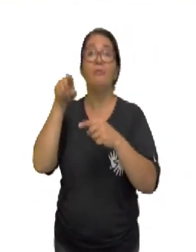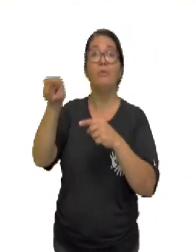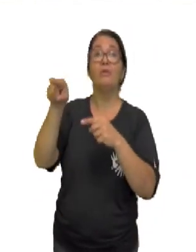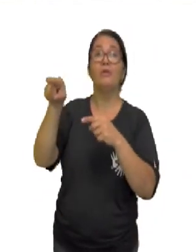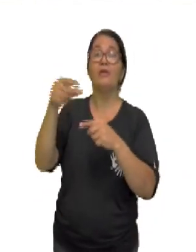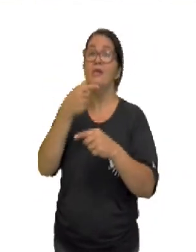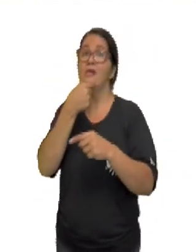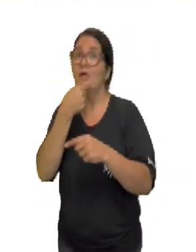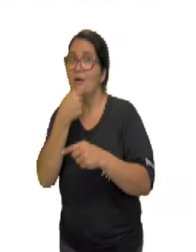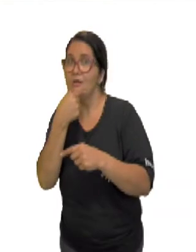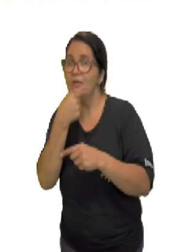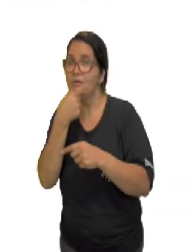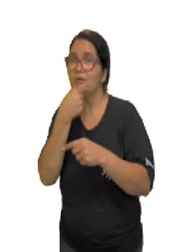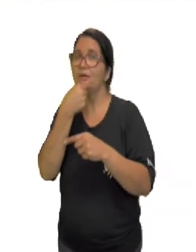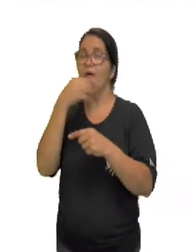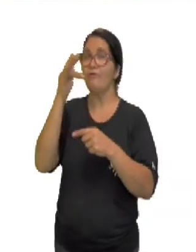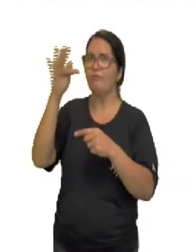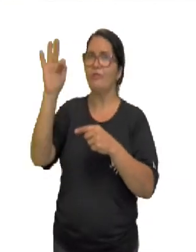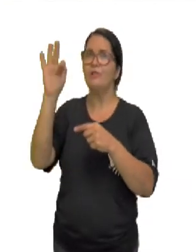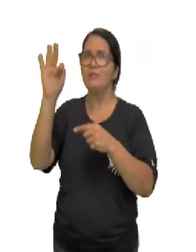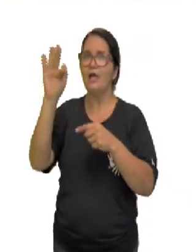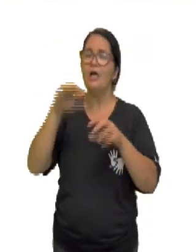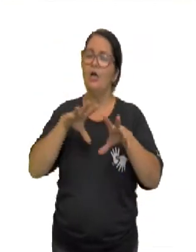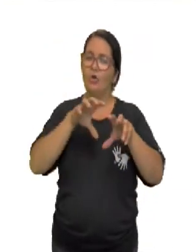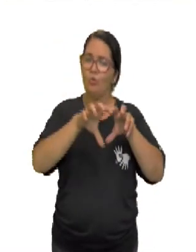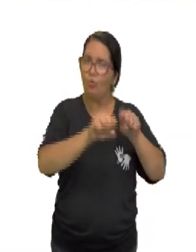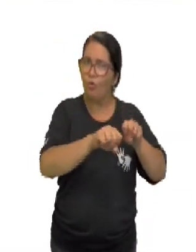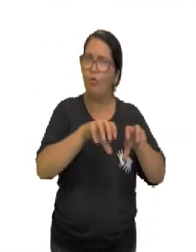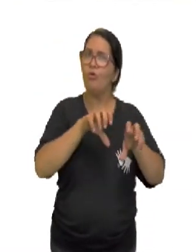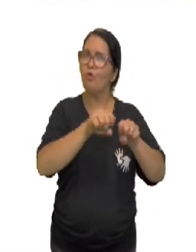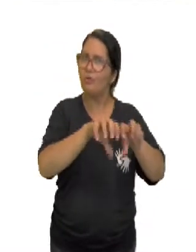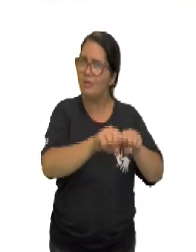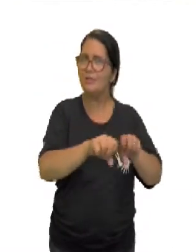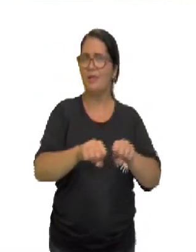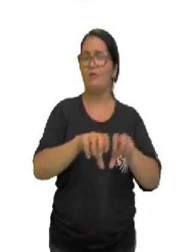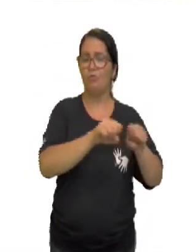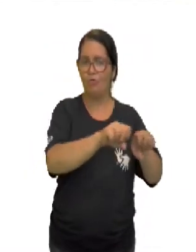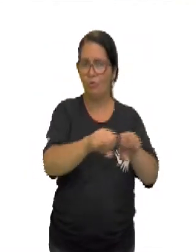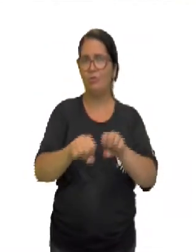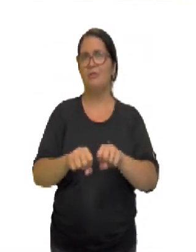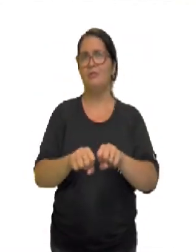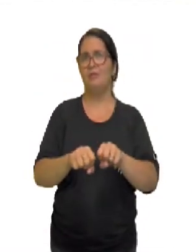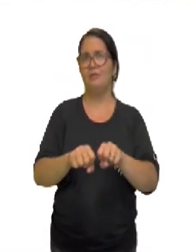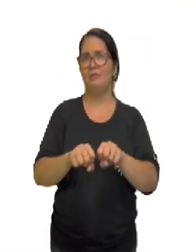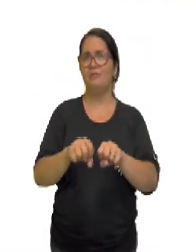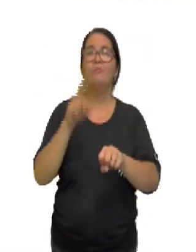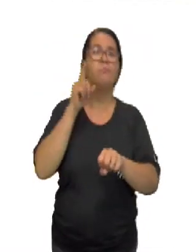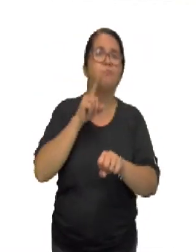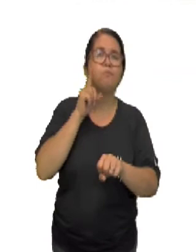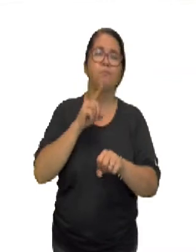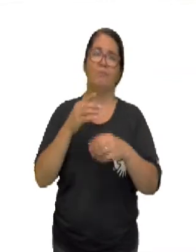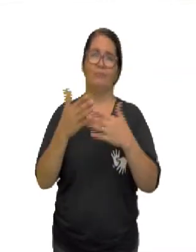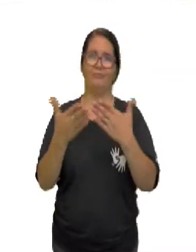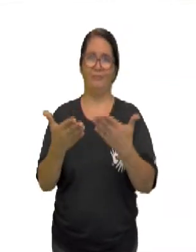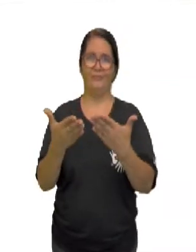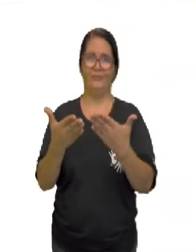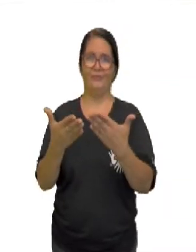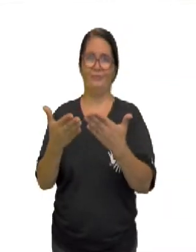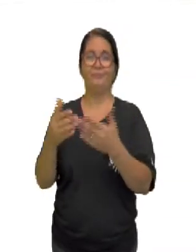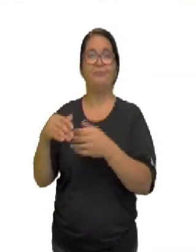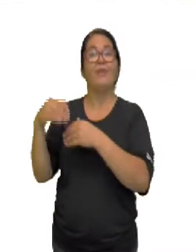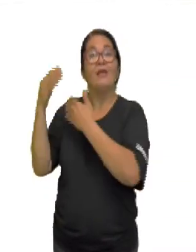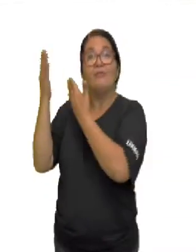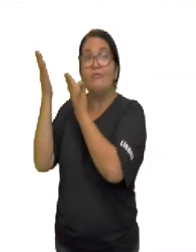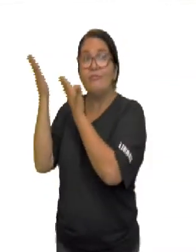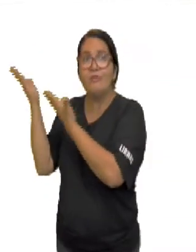mistura, vamos colocar assim, ok? Essa disputa de poder. Ao longo da fronteira